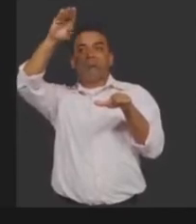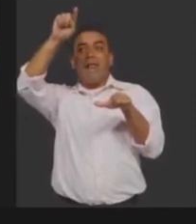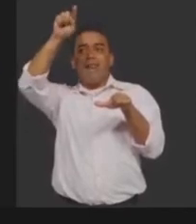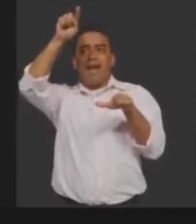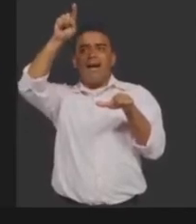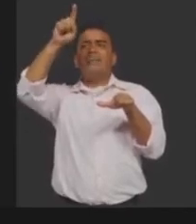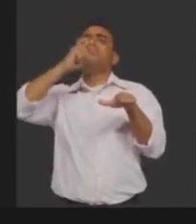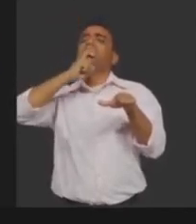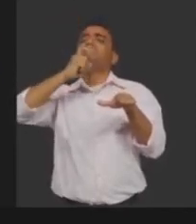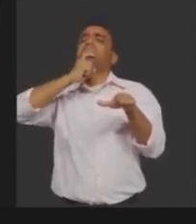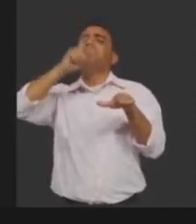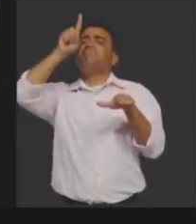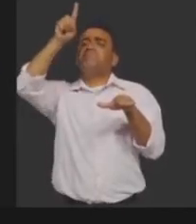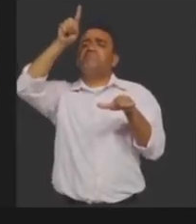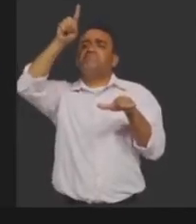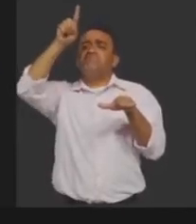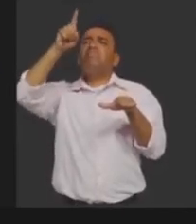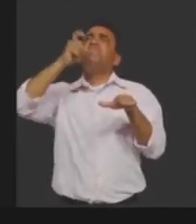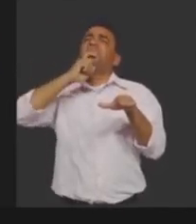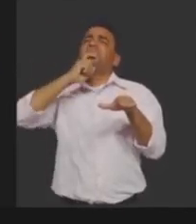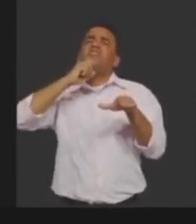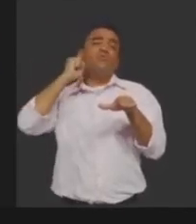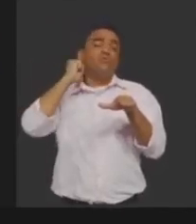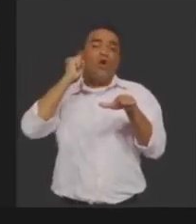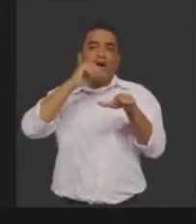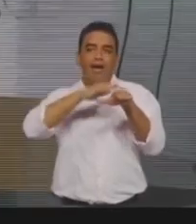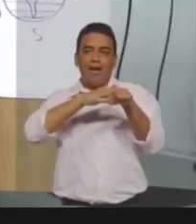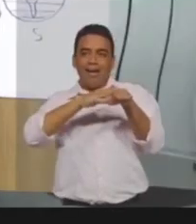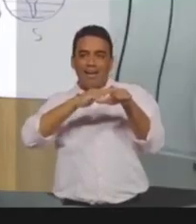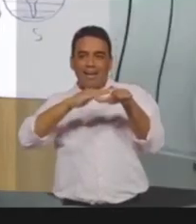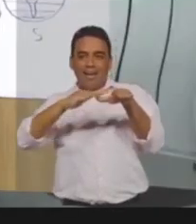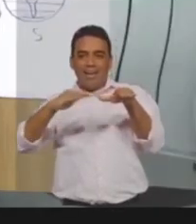altitude interfere com o clima de uma região.